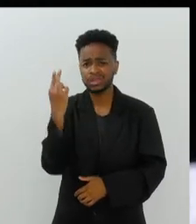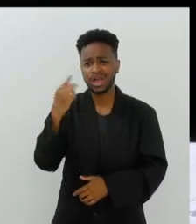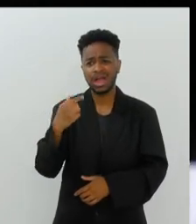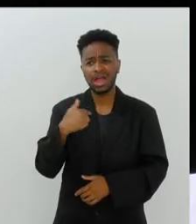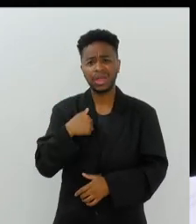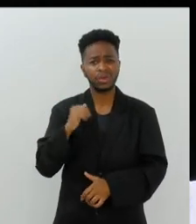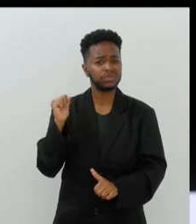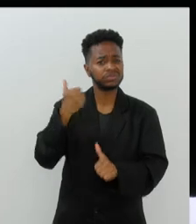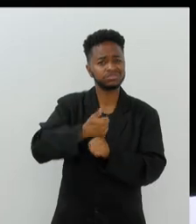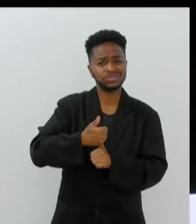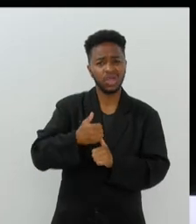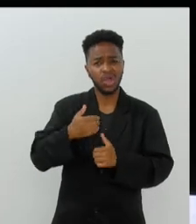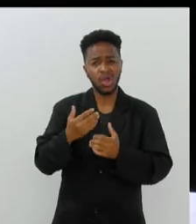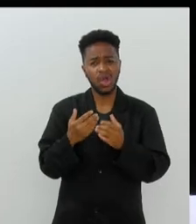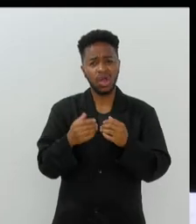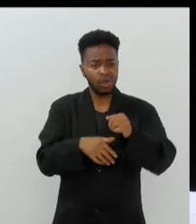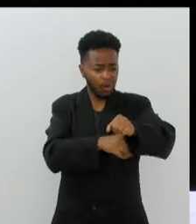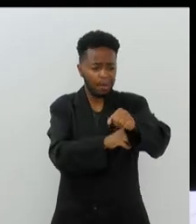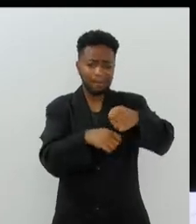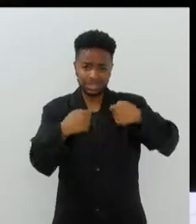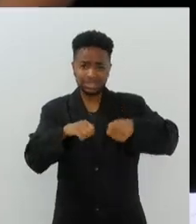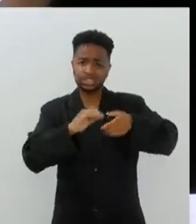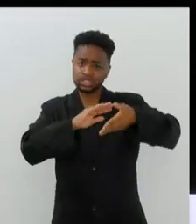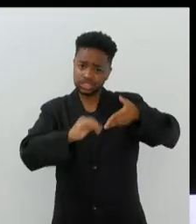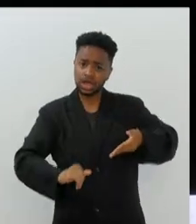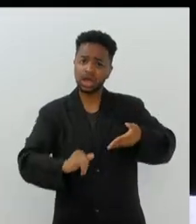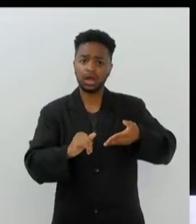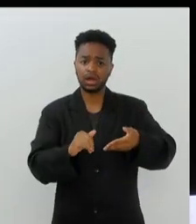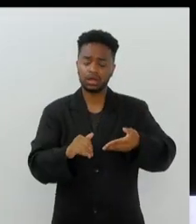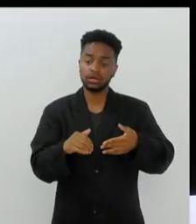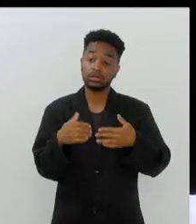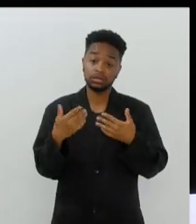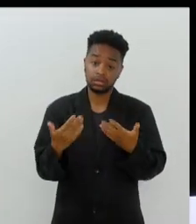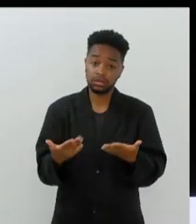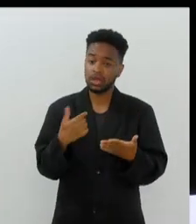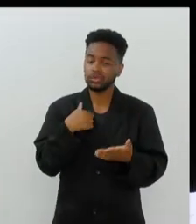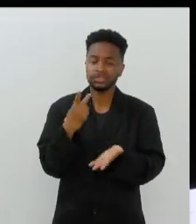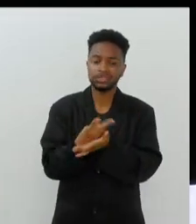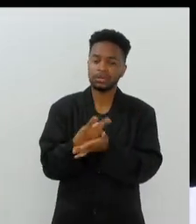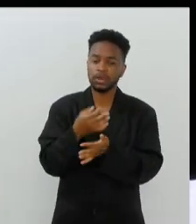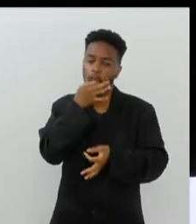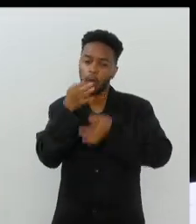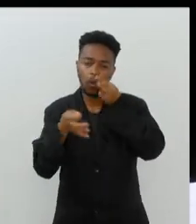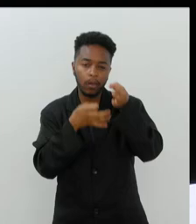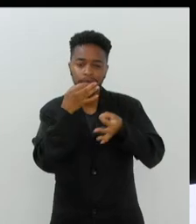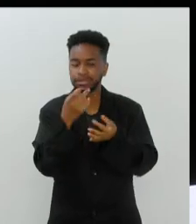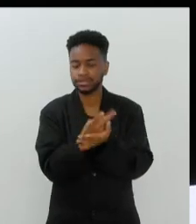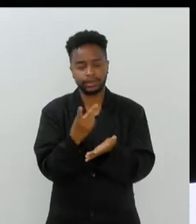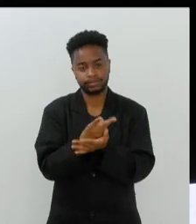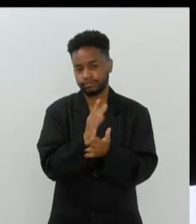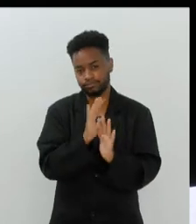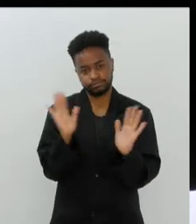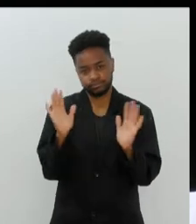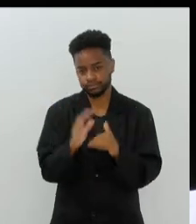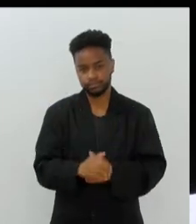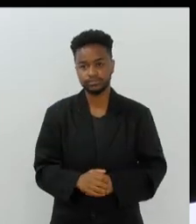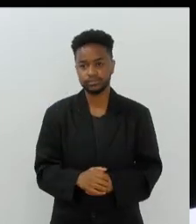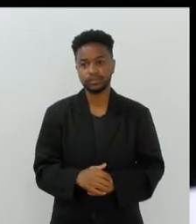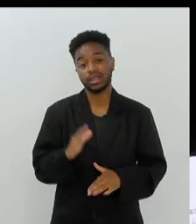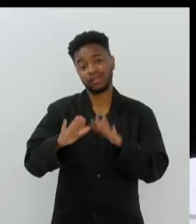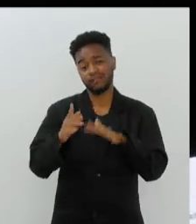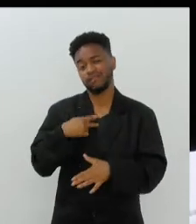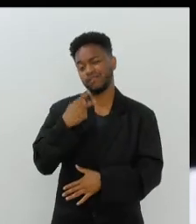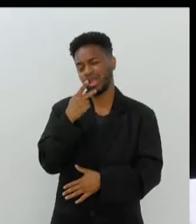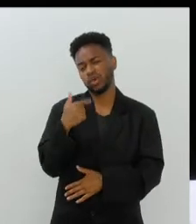não vai ter como eu ficar depois botando faixa toda com o um monte de rabo de galo. Tem que ter a segunda manga, tem que ter outra manga. Eu me meto em tudo. Eu em tudo.